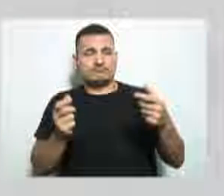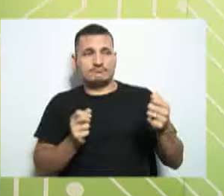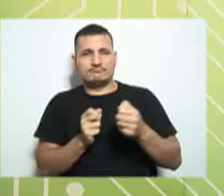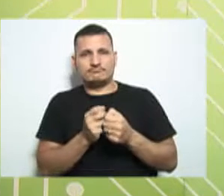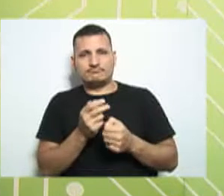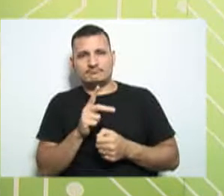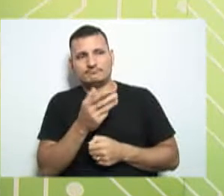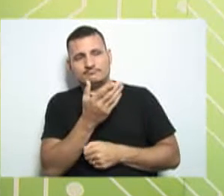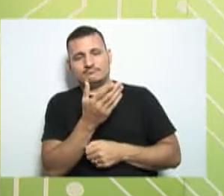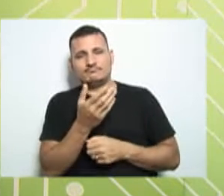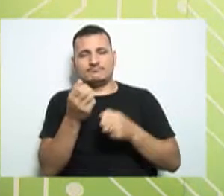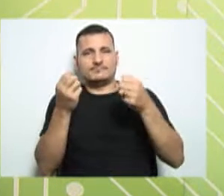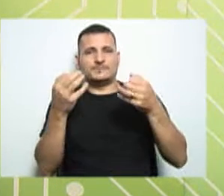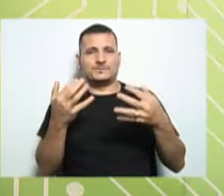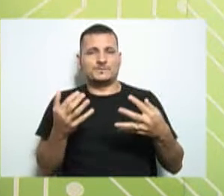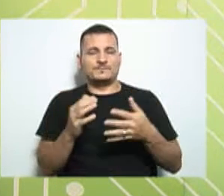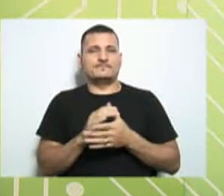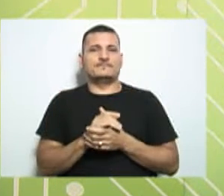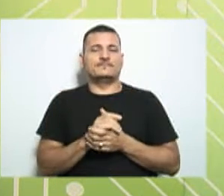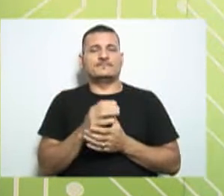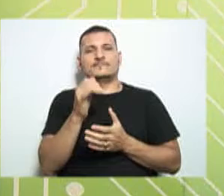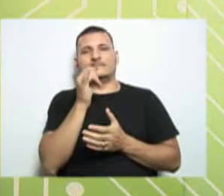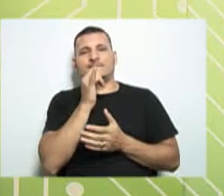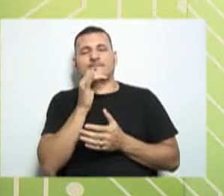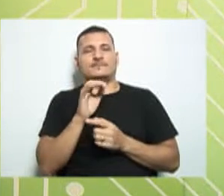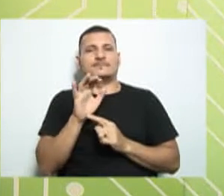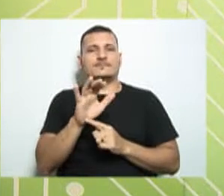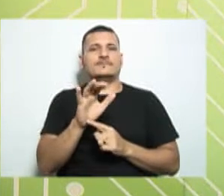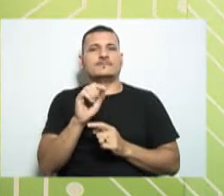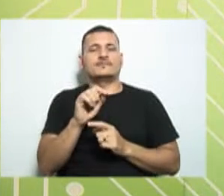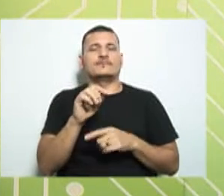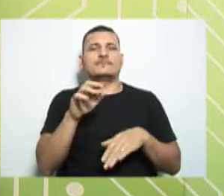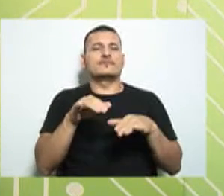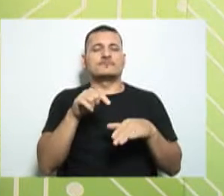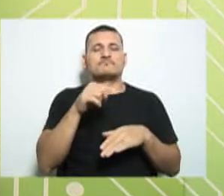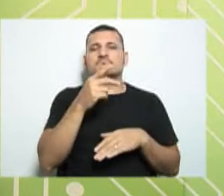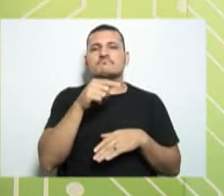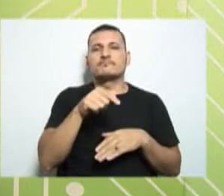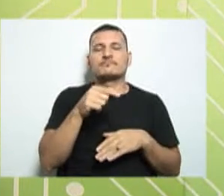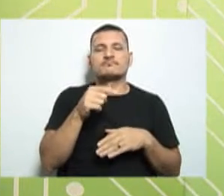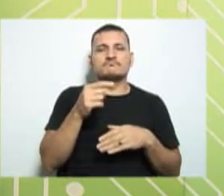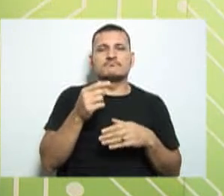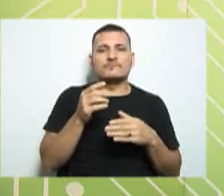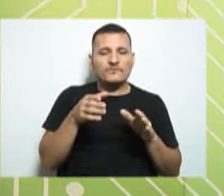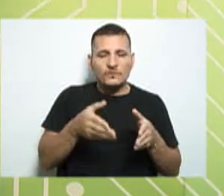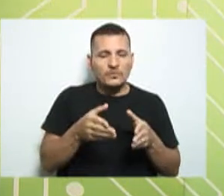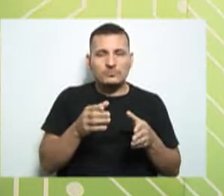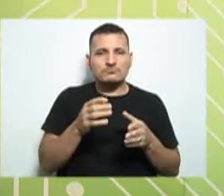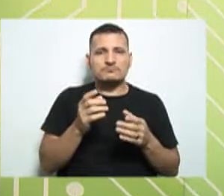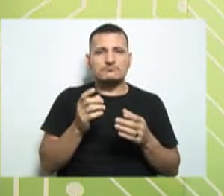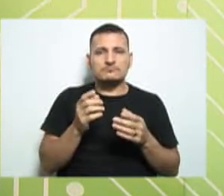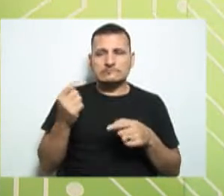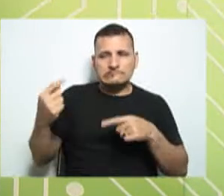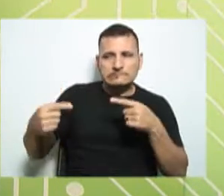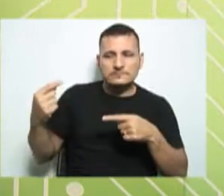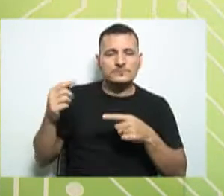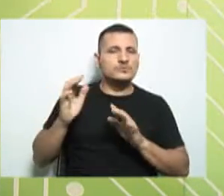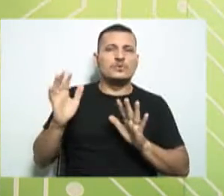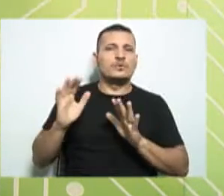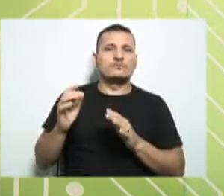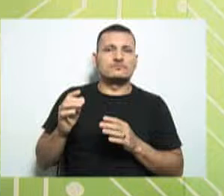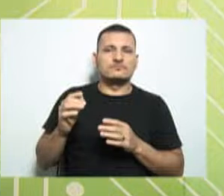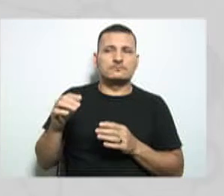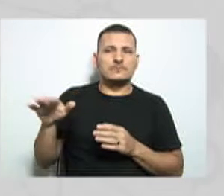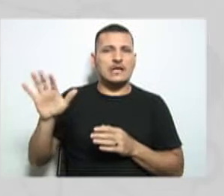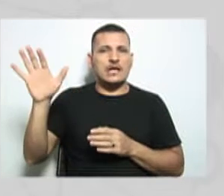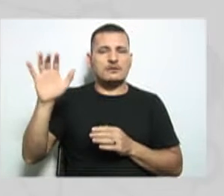entramos num consenso com vocês, que é aquele exemplo que eu dei. A pessoa não se importa, ela quer simplesmente ir pela concorrência. Vamos agora olhar o